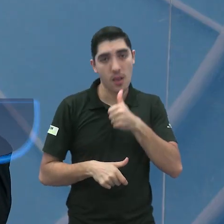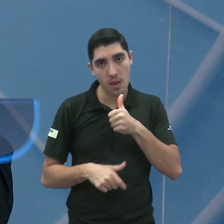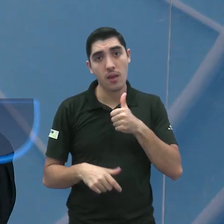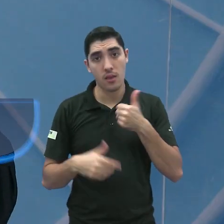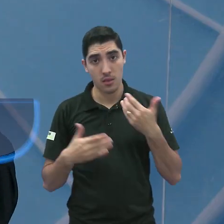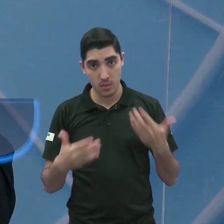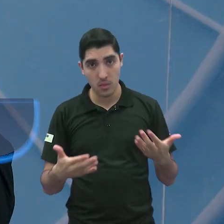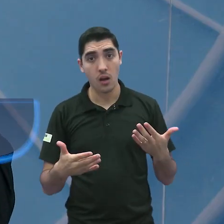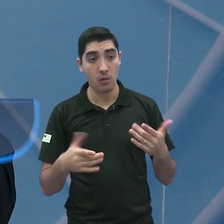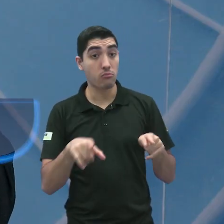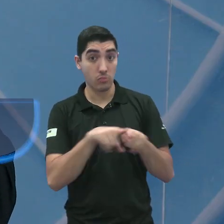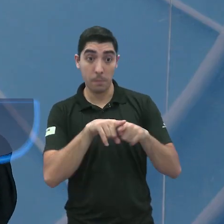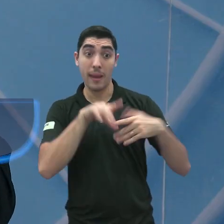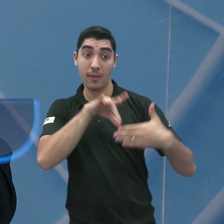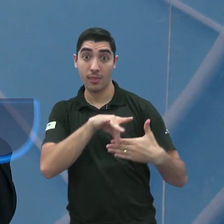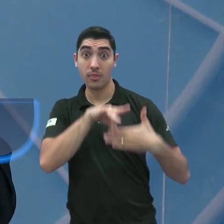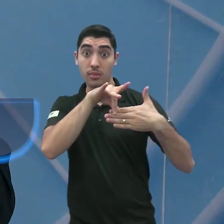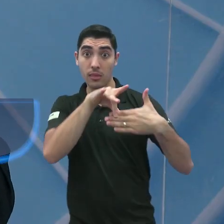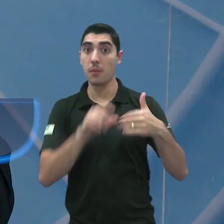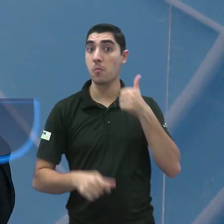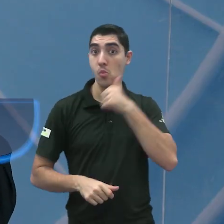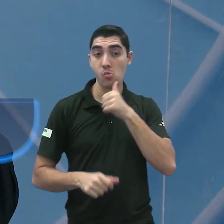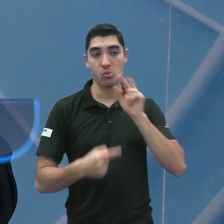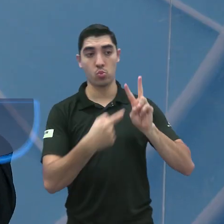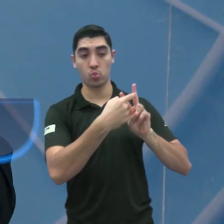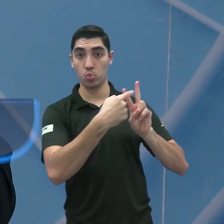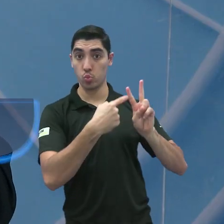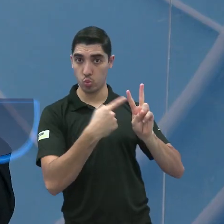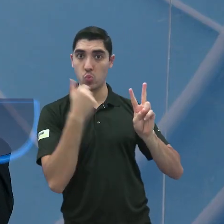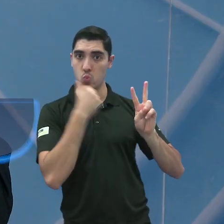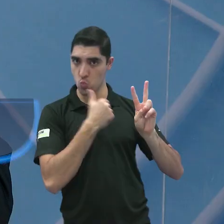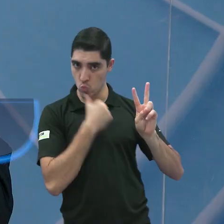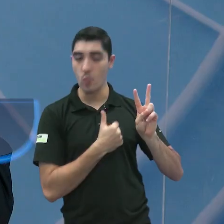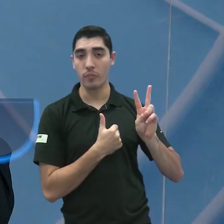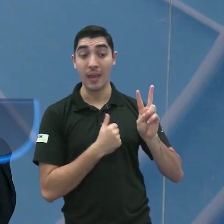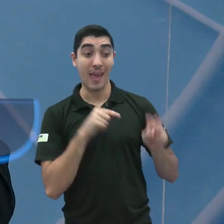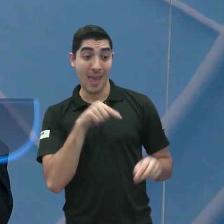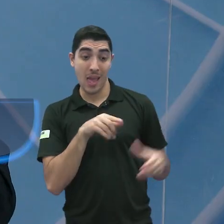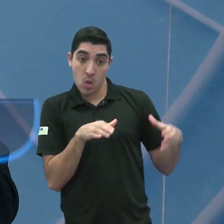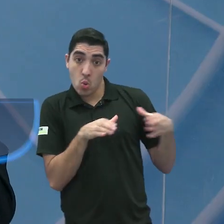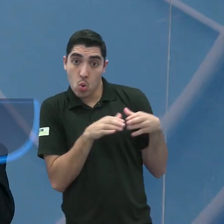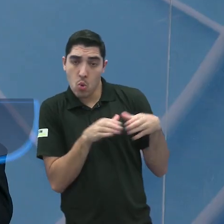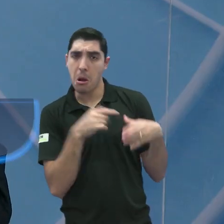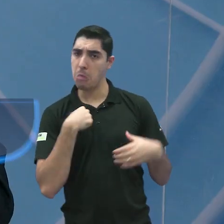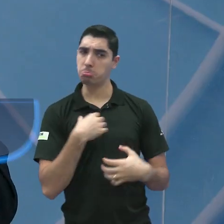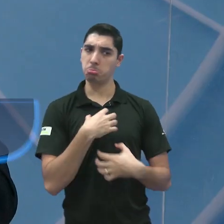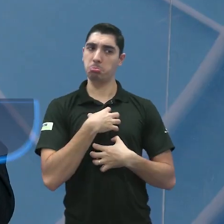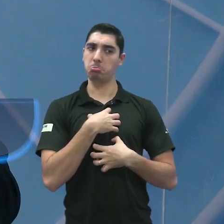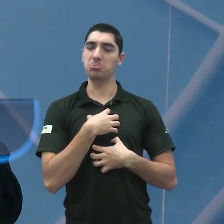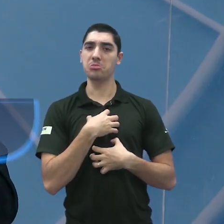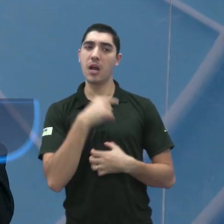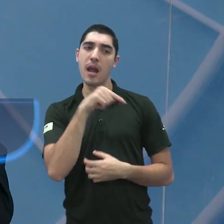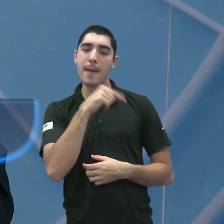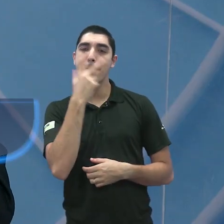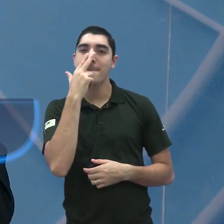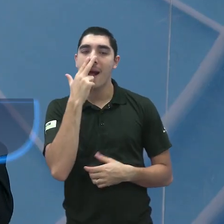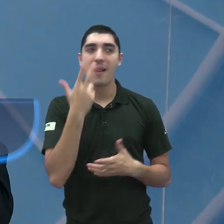majoritariamente formado por mulheres e liderados por 2 mulheres. Então, no nosso grupo de pesquisa,